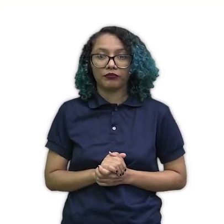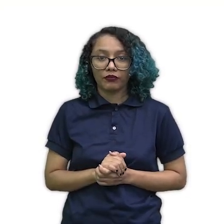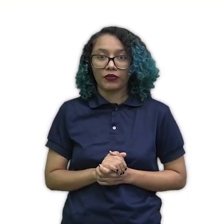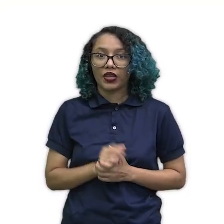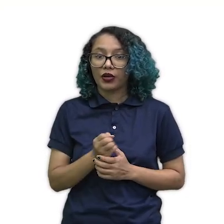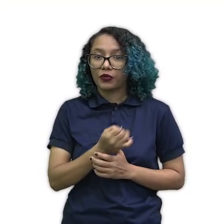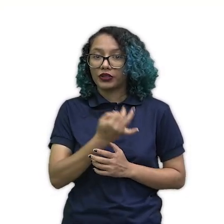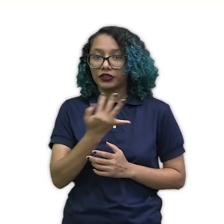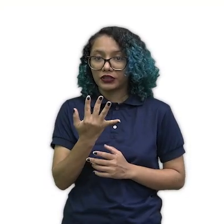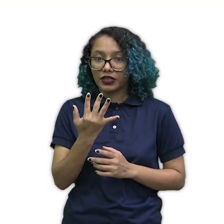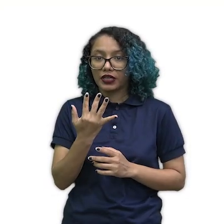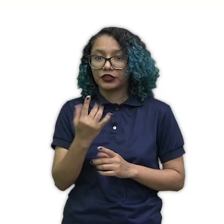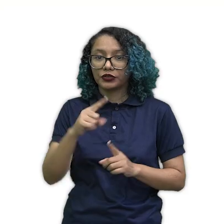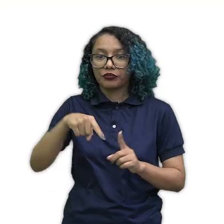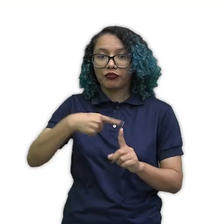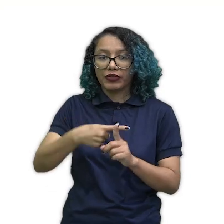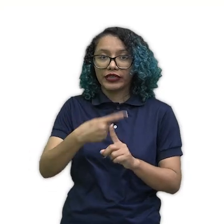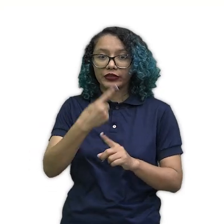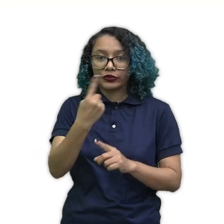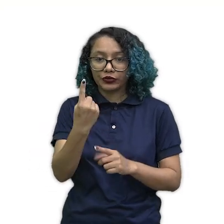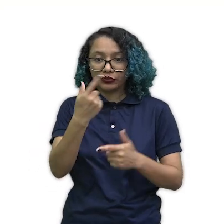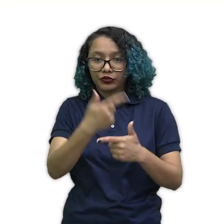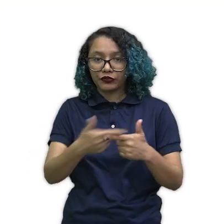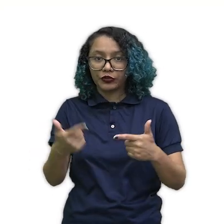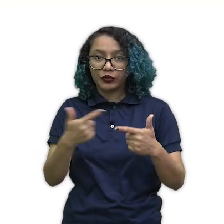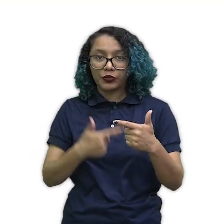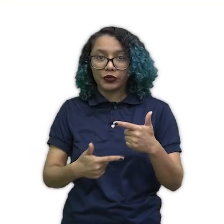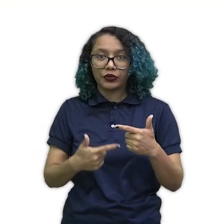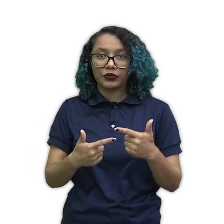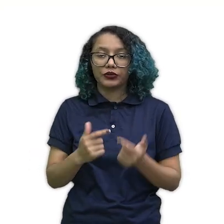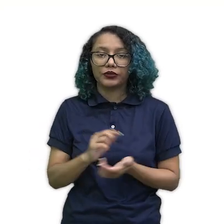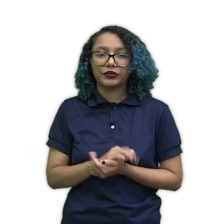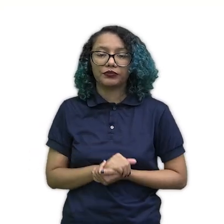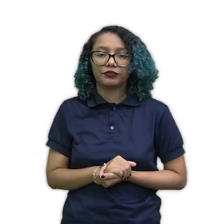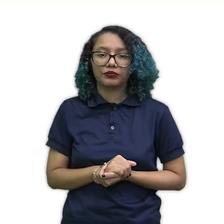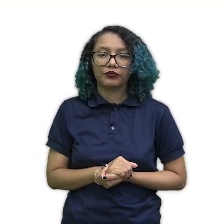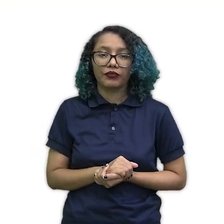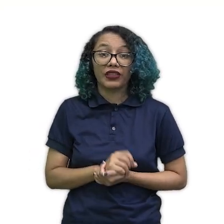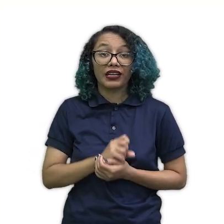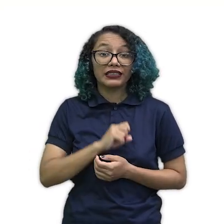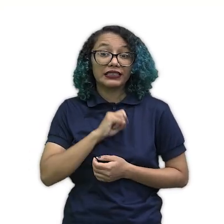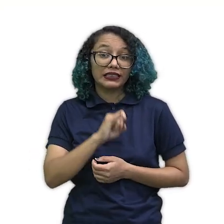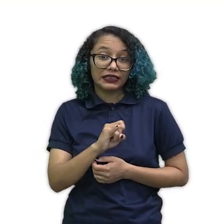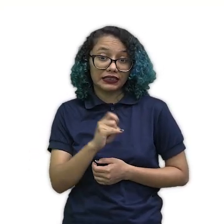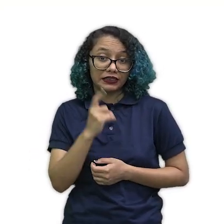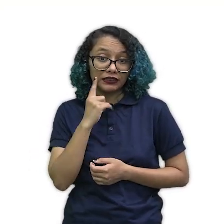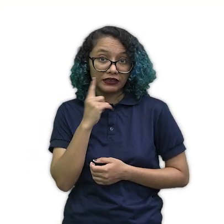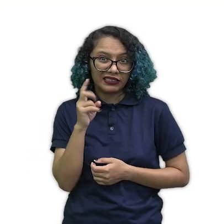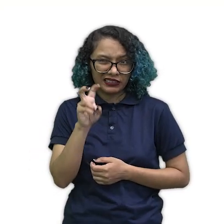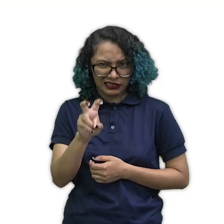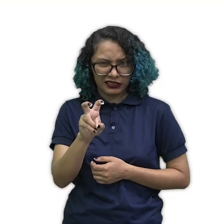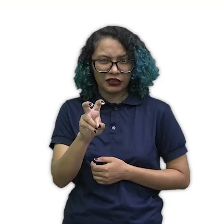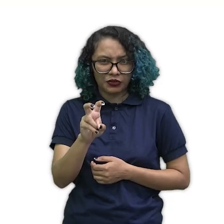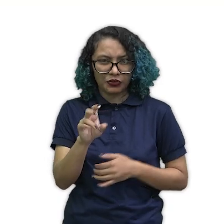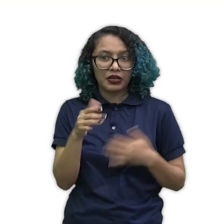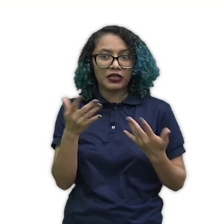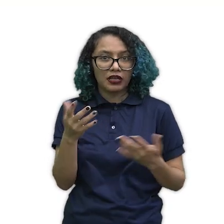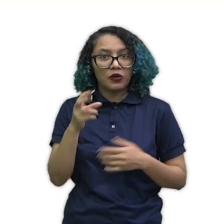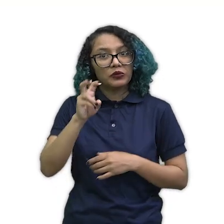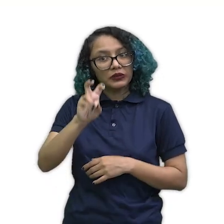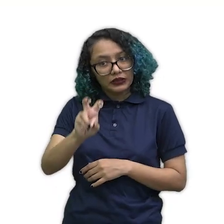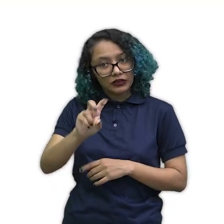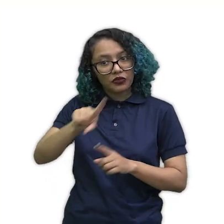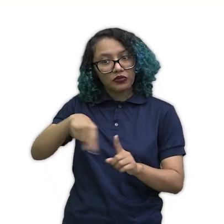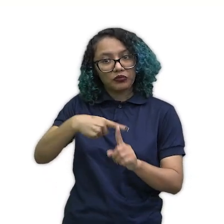uma unidade e dividir por 2. Ou seja, pessoal, se aqui nós temos 5 elementos, eu vou ter